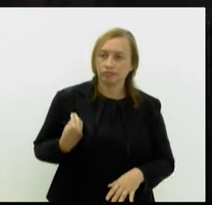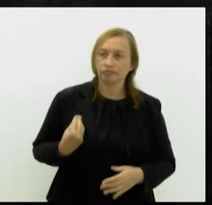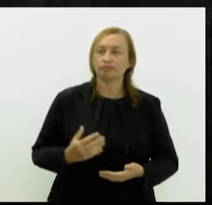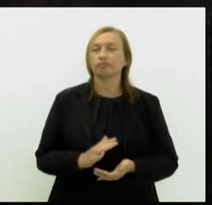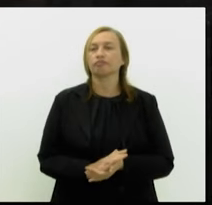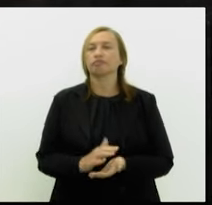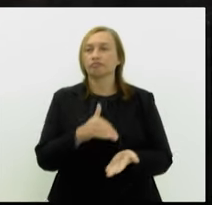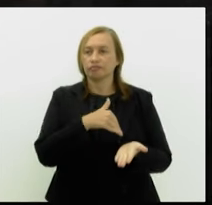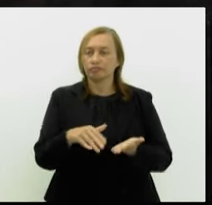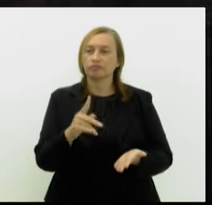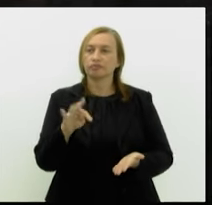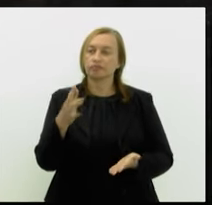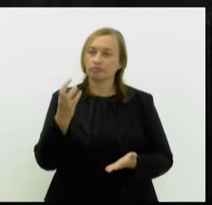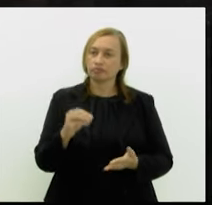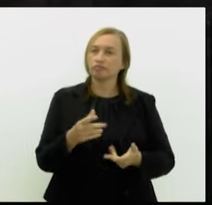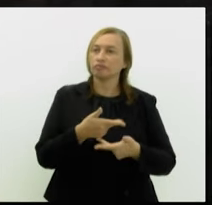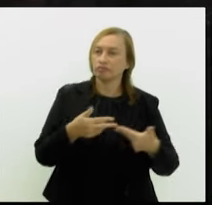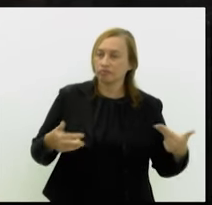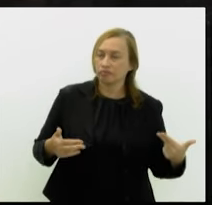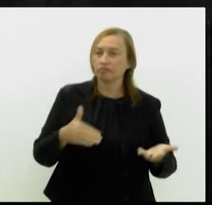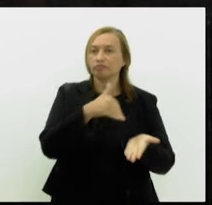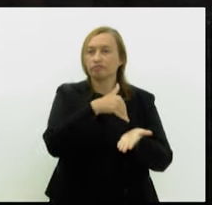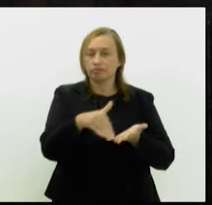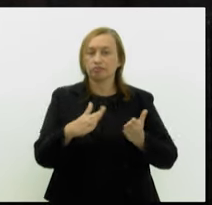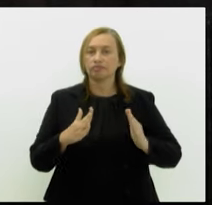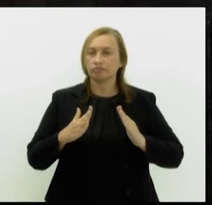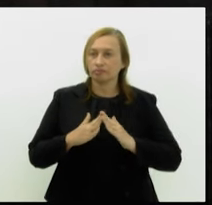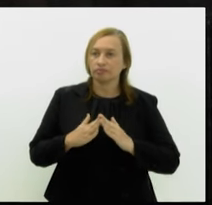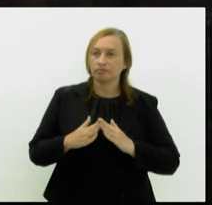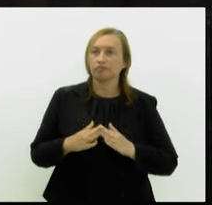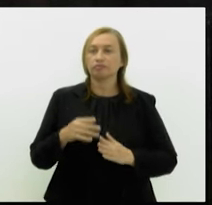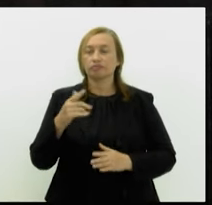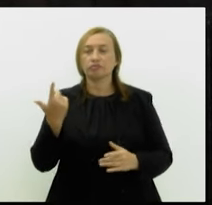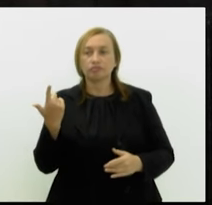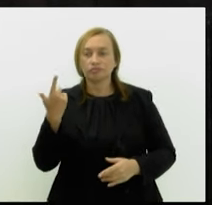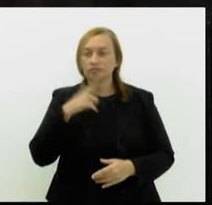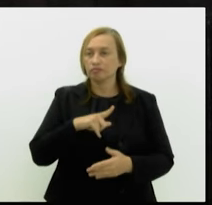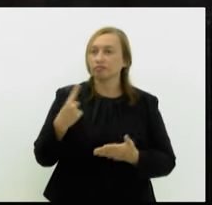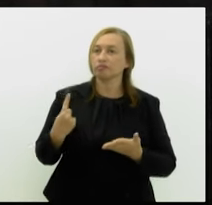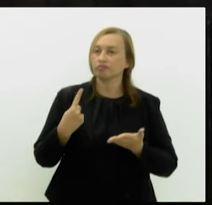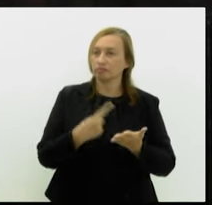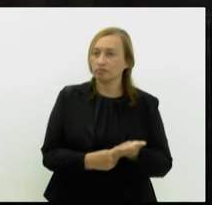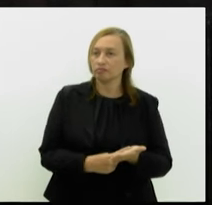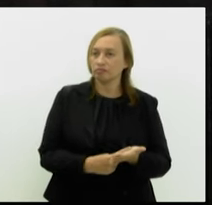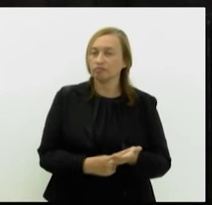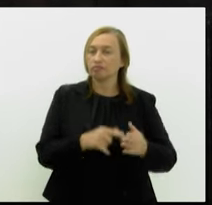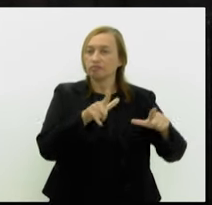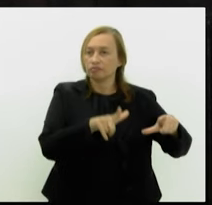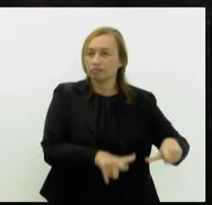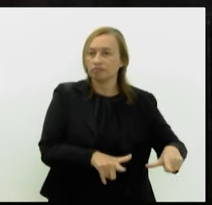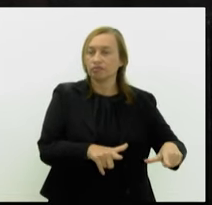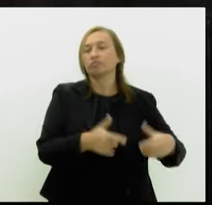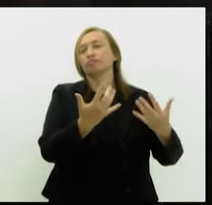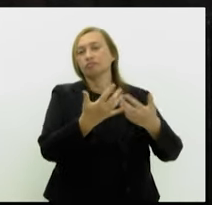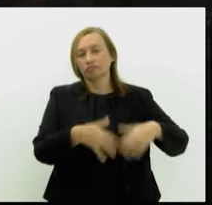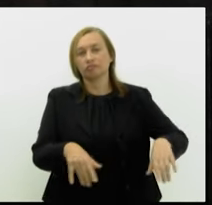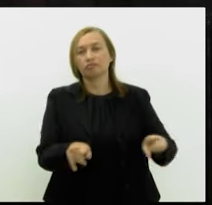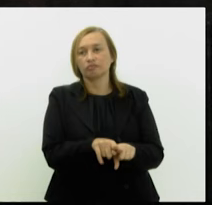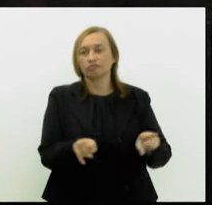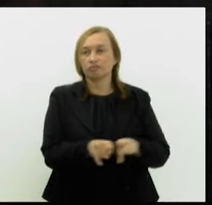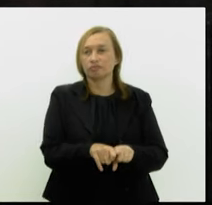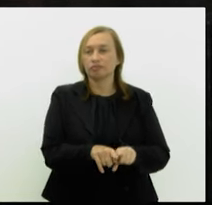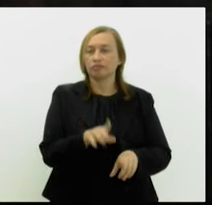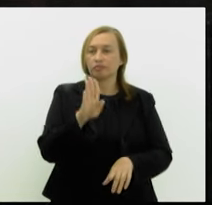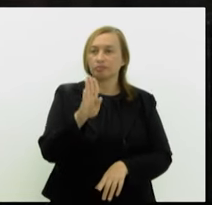Bruno Dauari estava lá, vários secretários municipais de habitação, e ali a gente conseguiu esse compromisso para os terrenos de Petrópolis também, que é